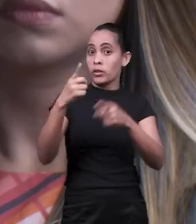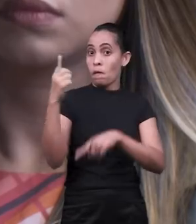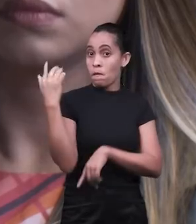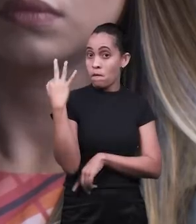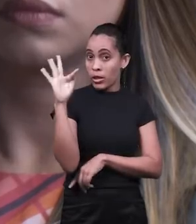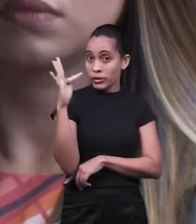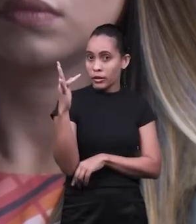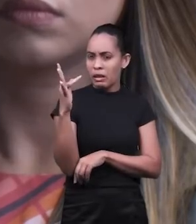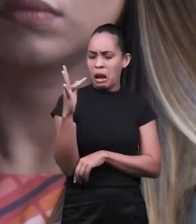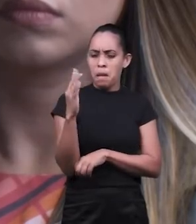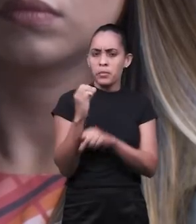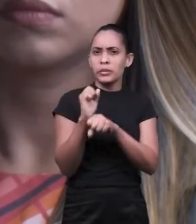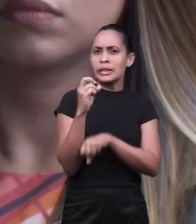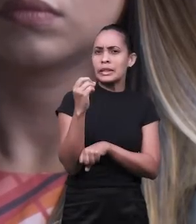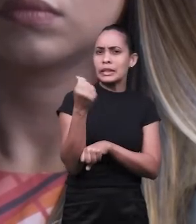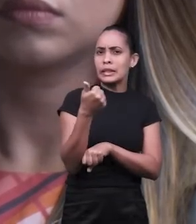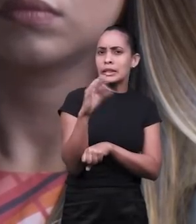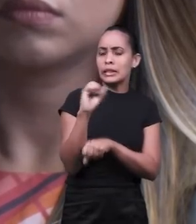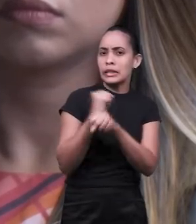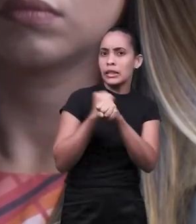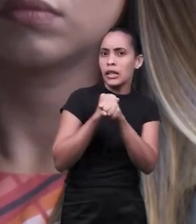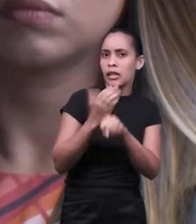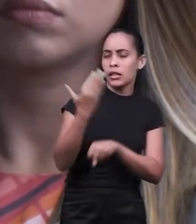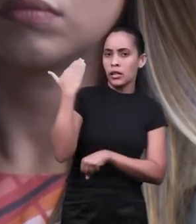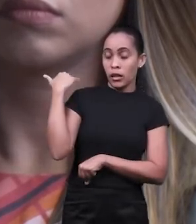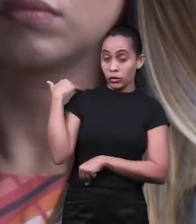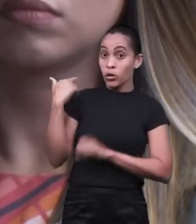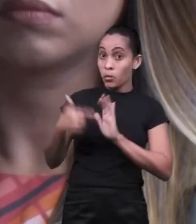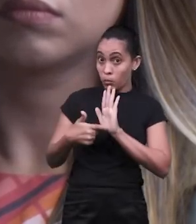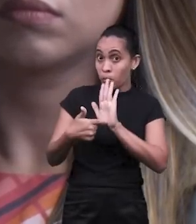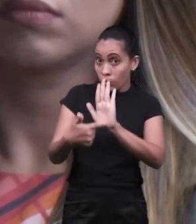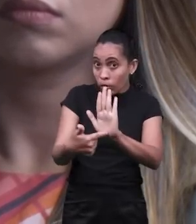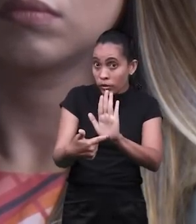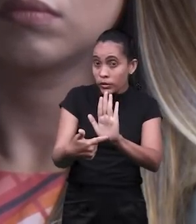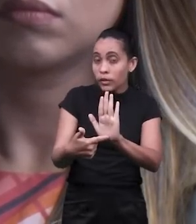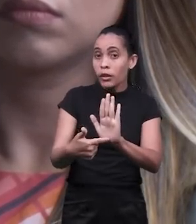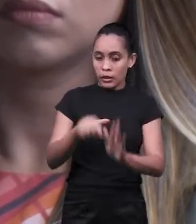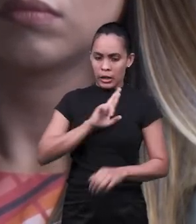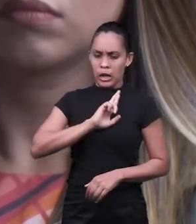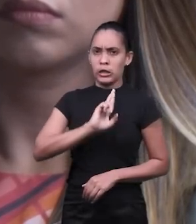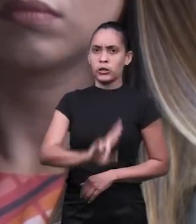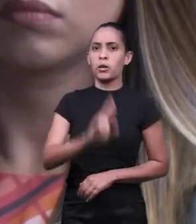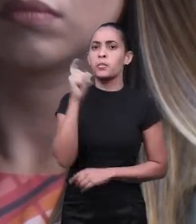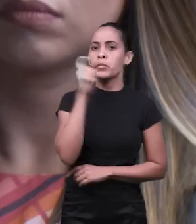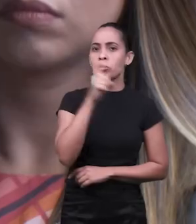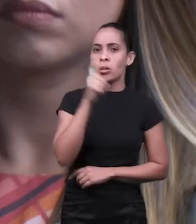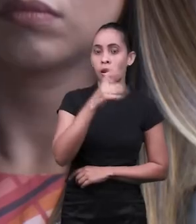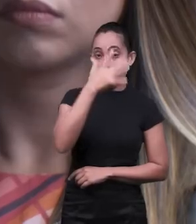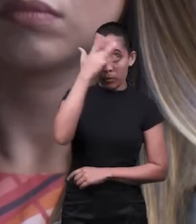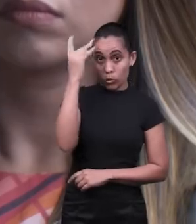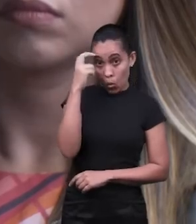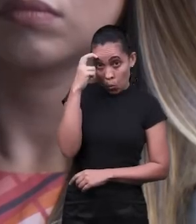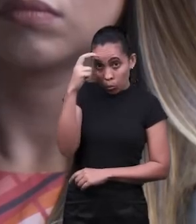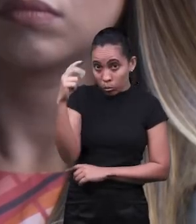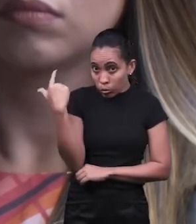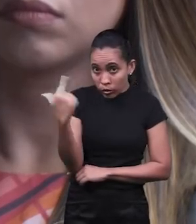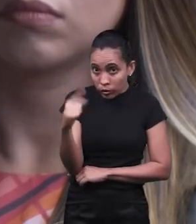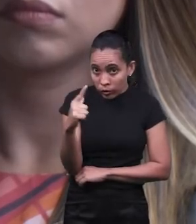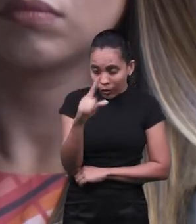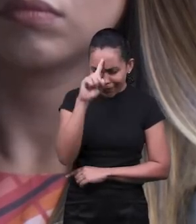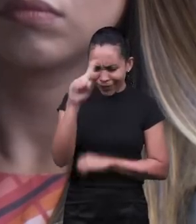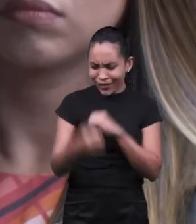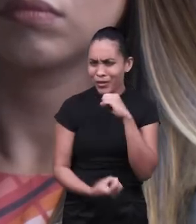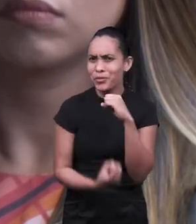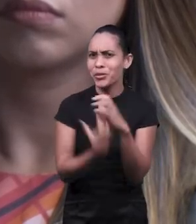ocorreu há aproximadamente 100 anos, mostrou que a religião é mentirosa. Somente pessoas sem cultura acreditam até hoje que